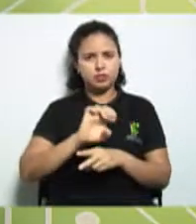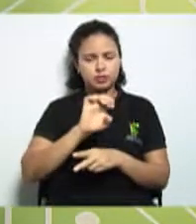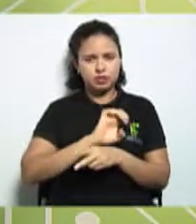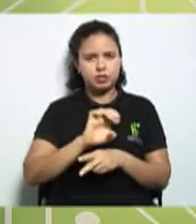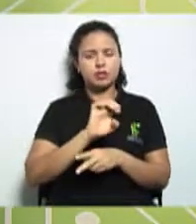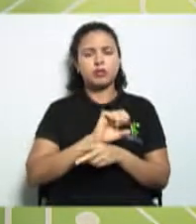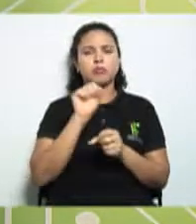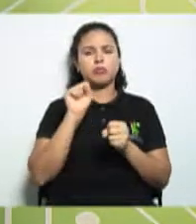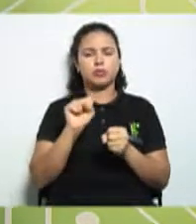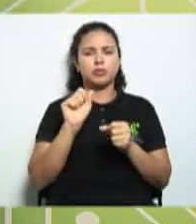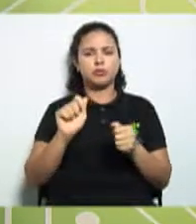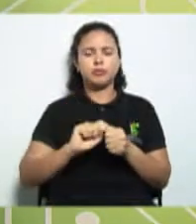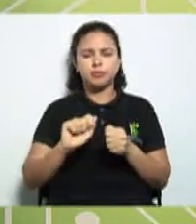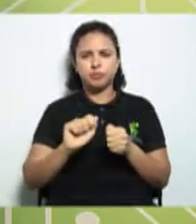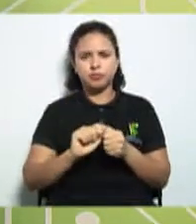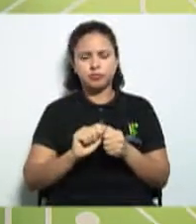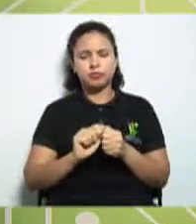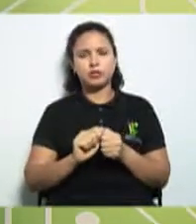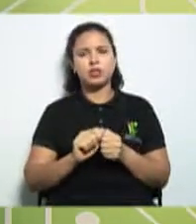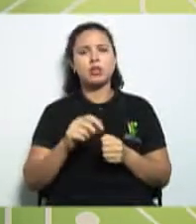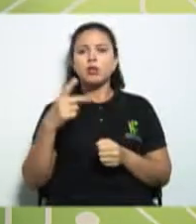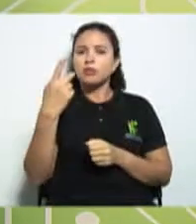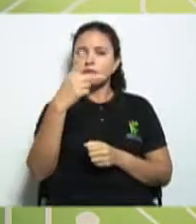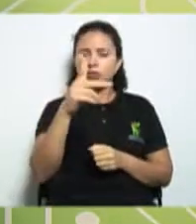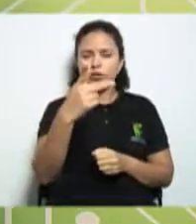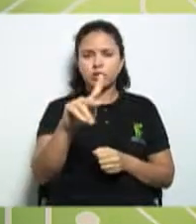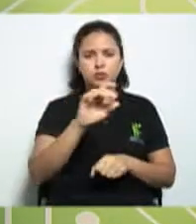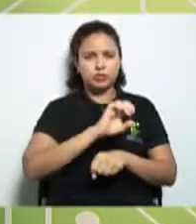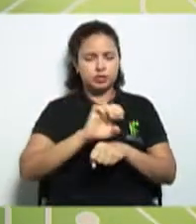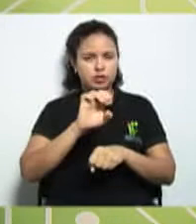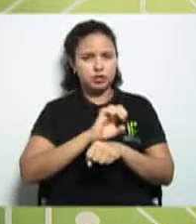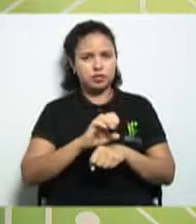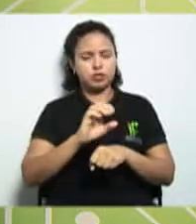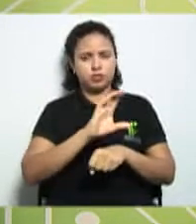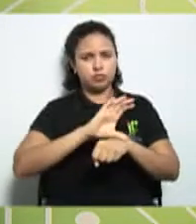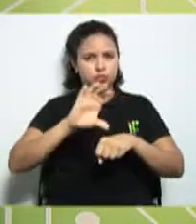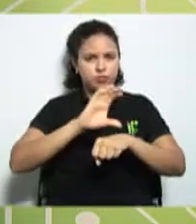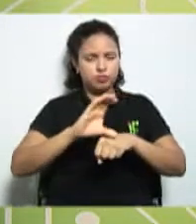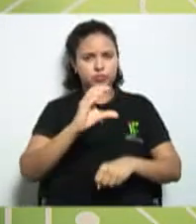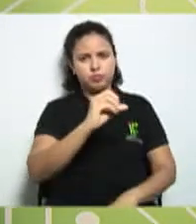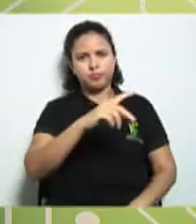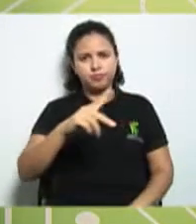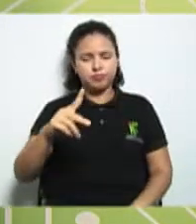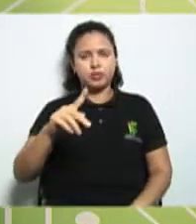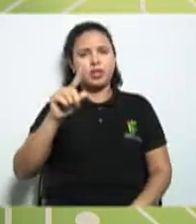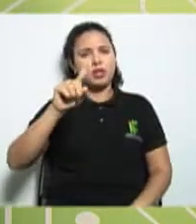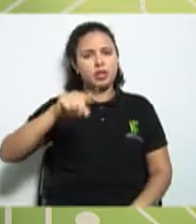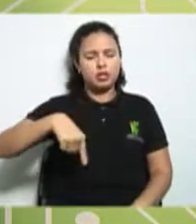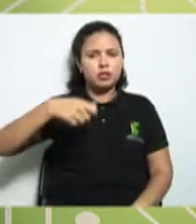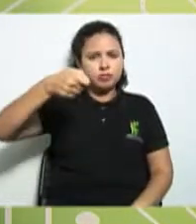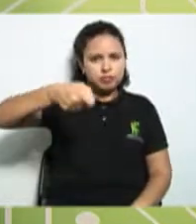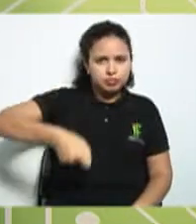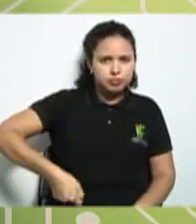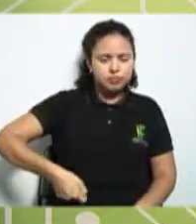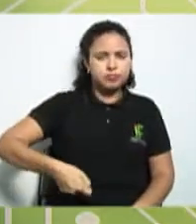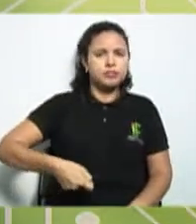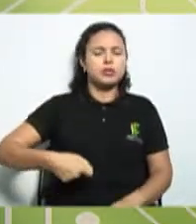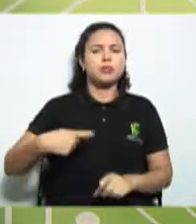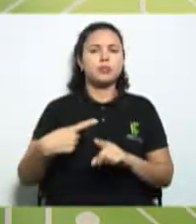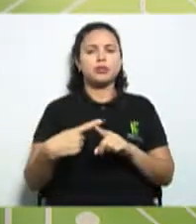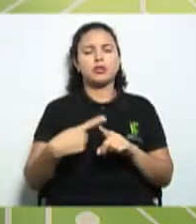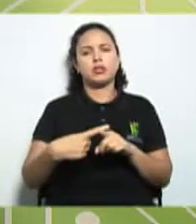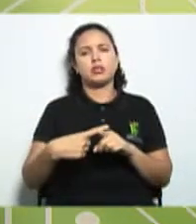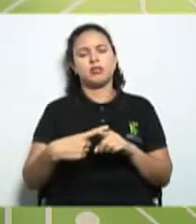no técnico em cooperativismo, ele é obrigatório porque ele é um componente que faz parte da formação da